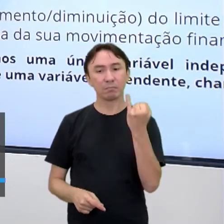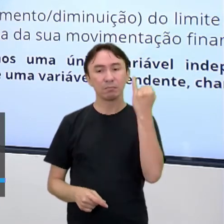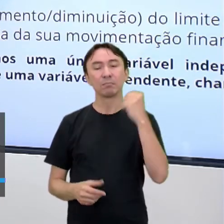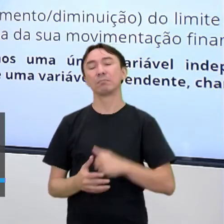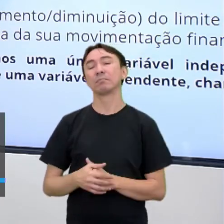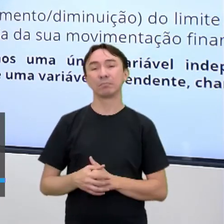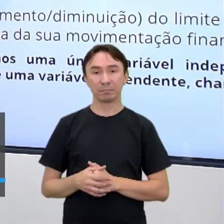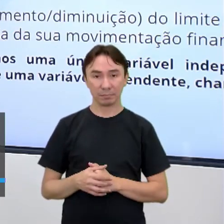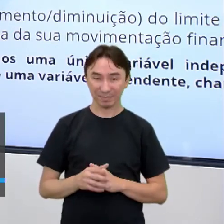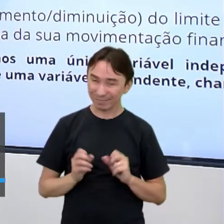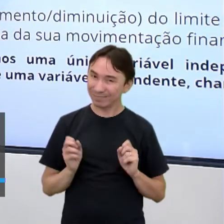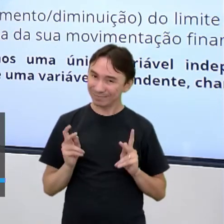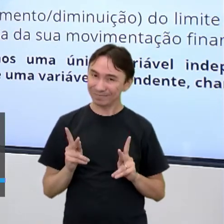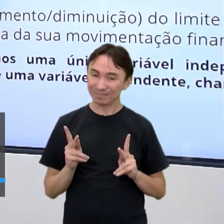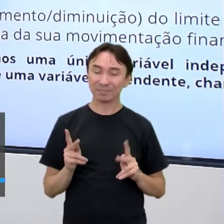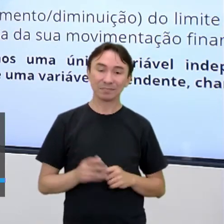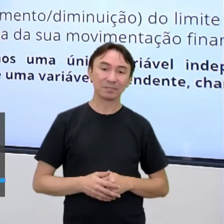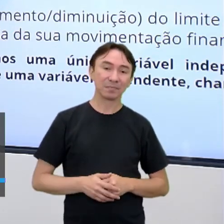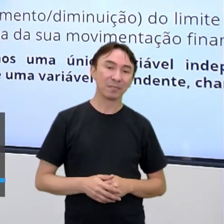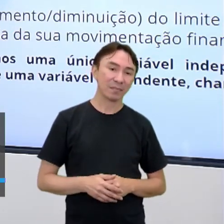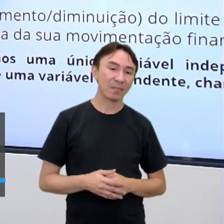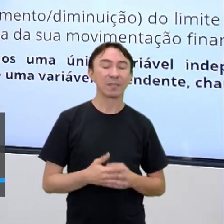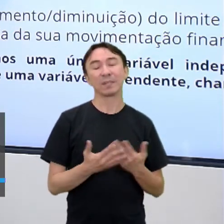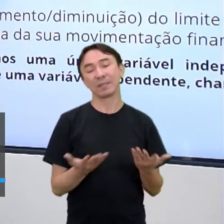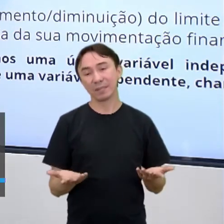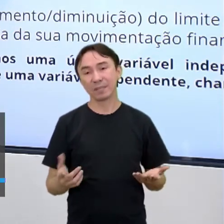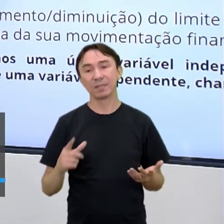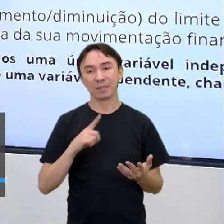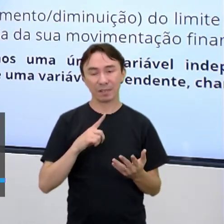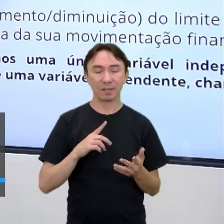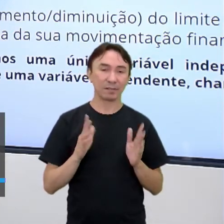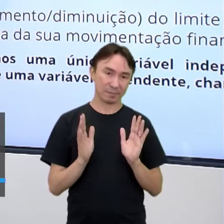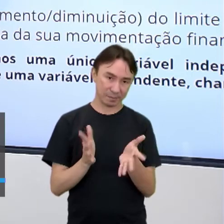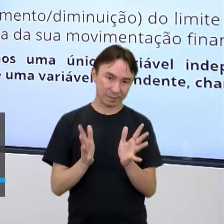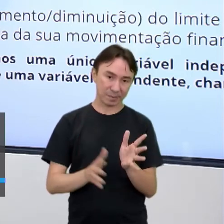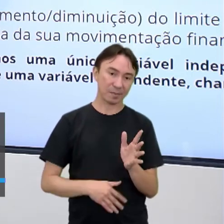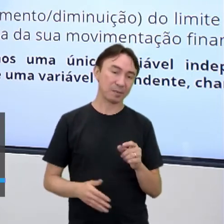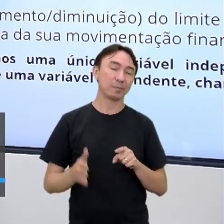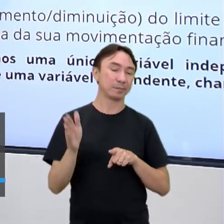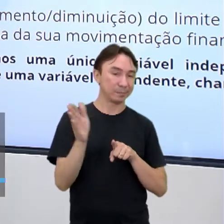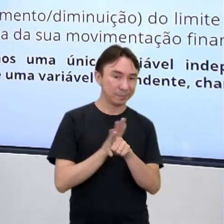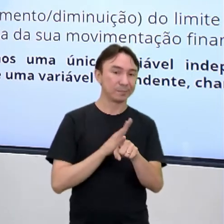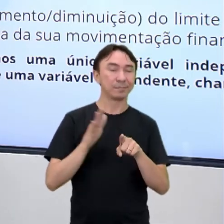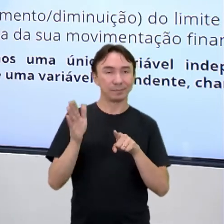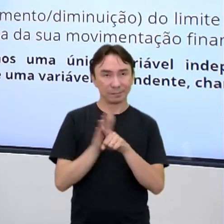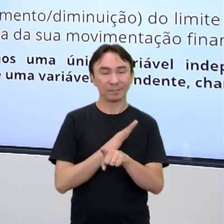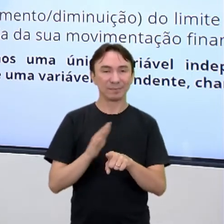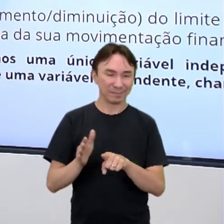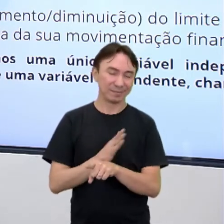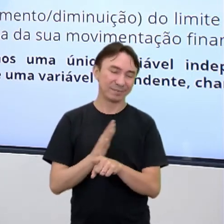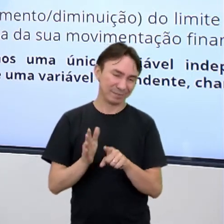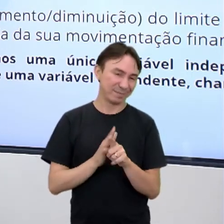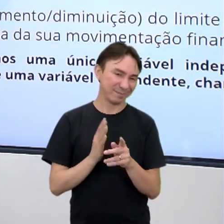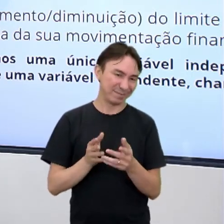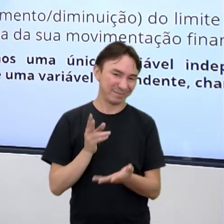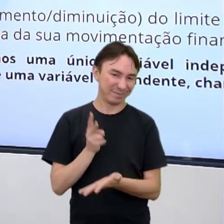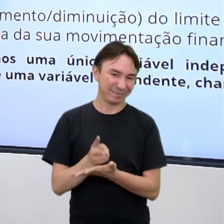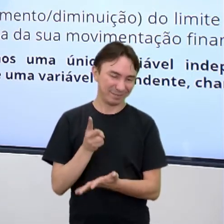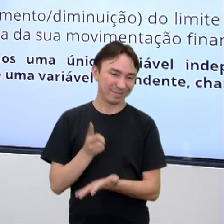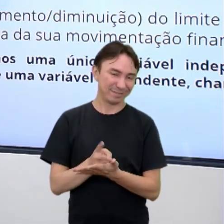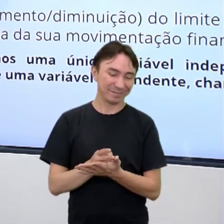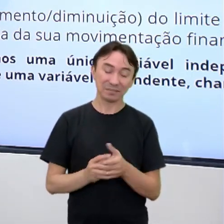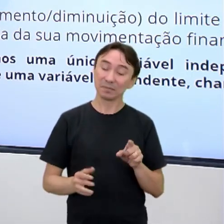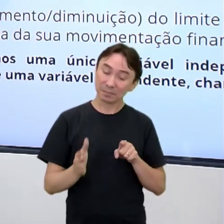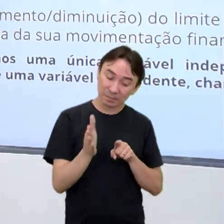Bom, e aí o que acontece? Aparecem aquelas velhas e boas perguntas aí, né? Eu já repeti aqui, eu gosto de falar que perguntas são